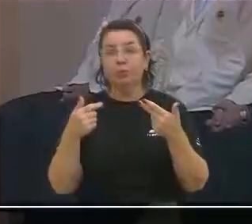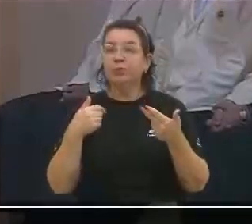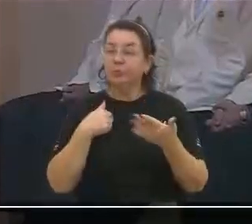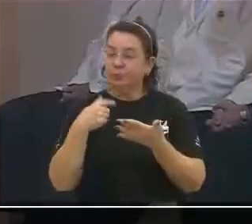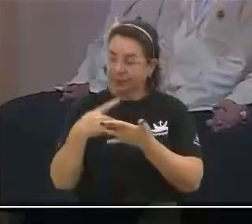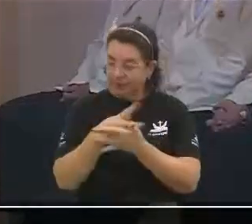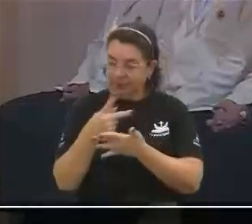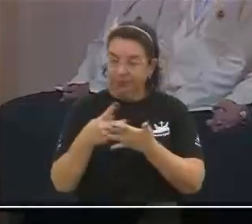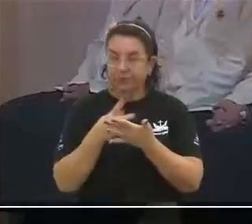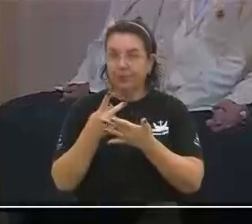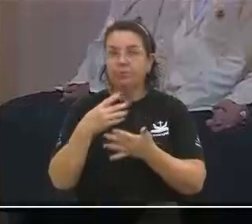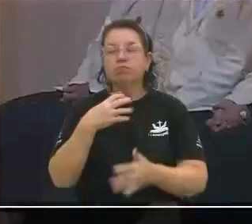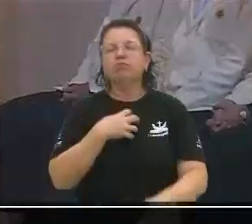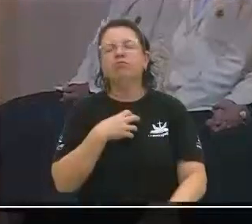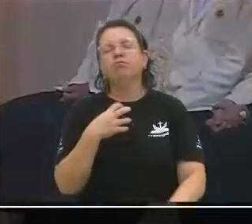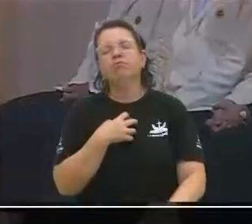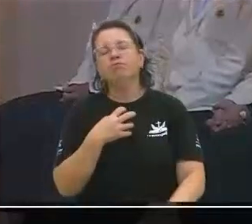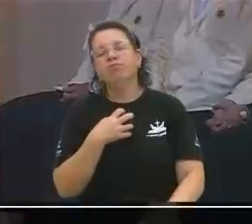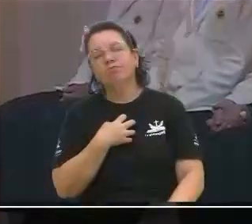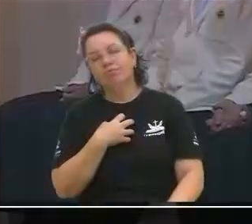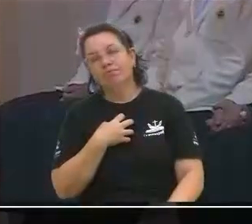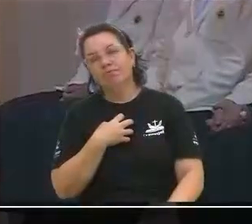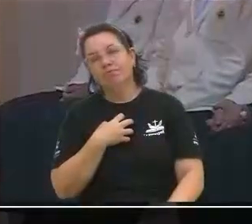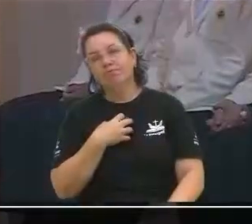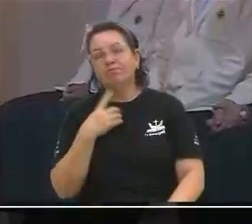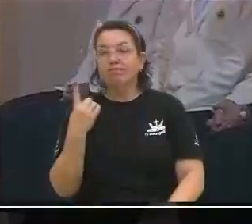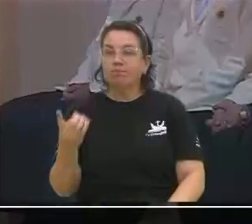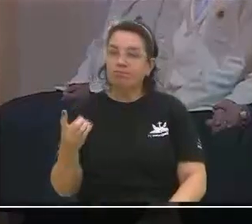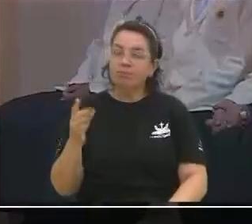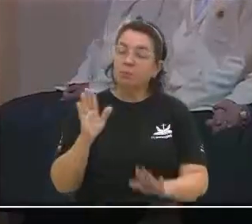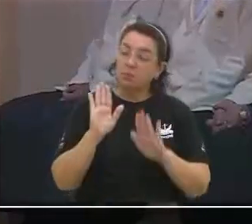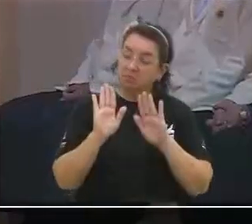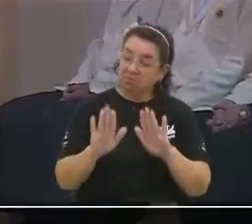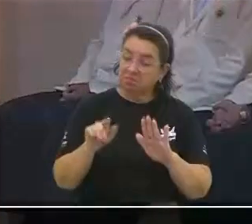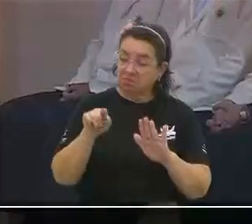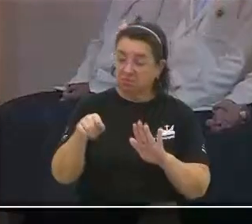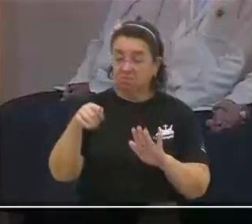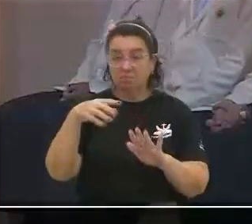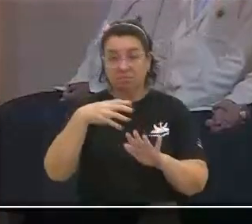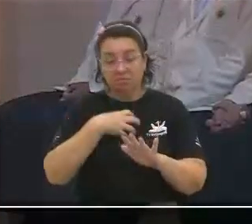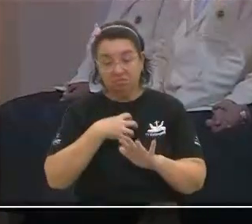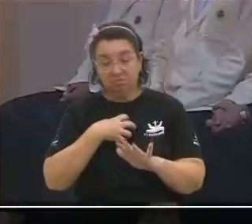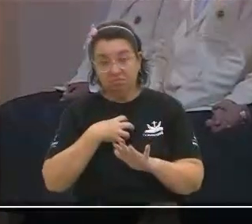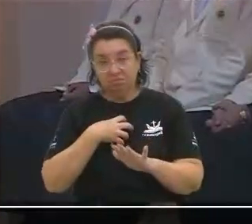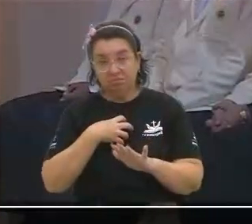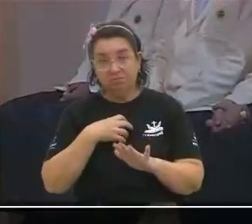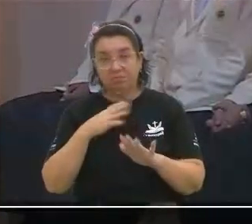procurando o jeito de contornar essa situação